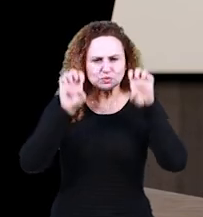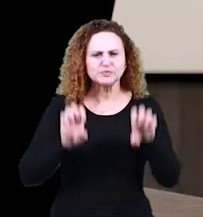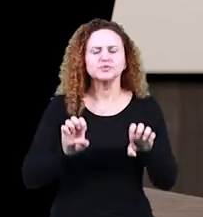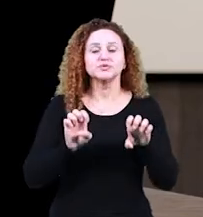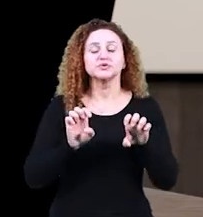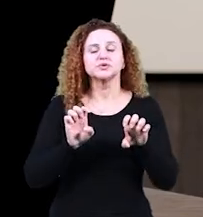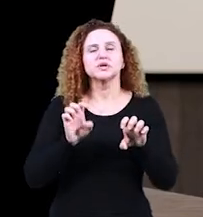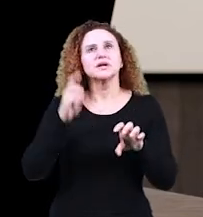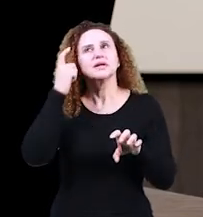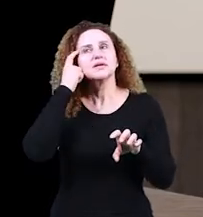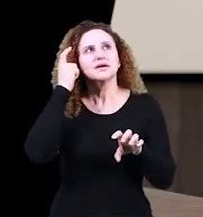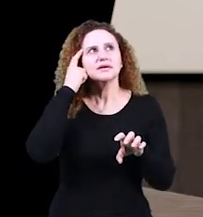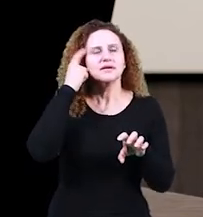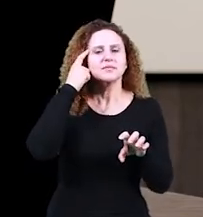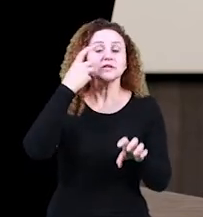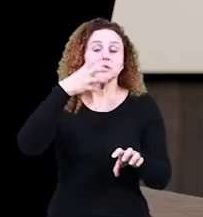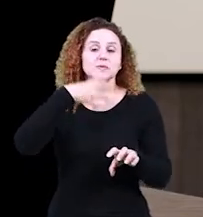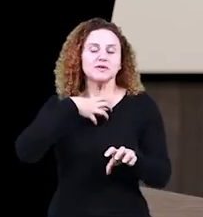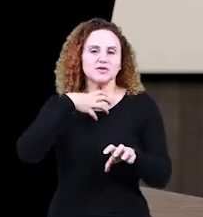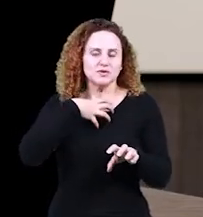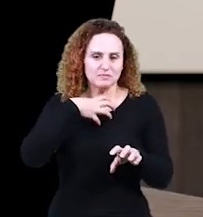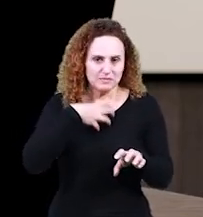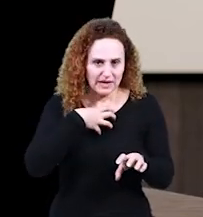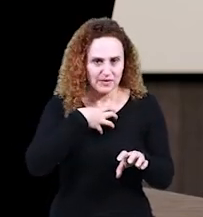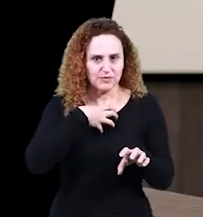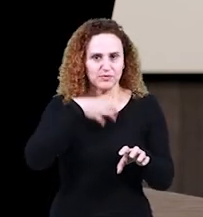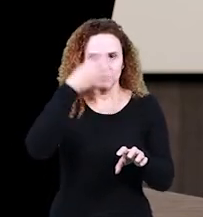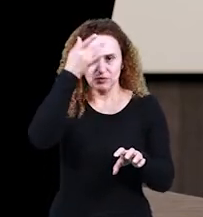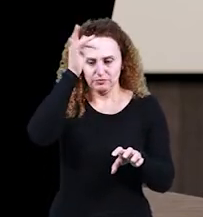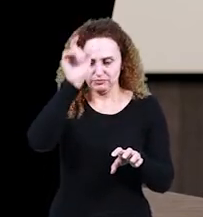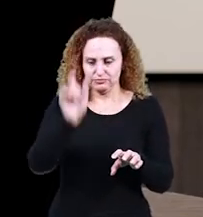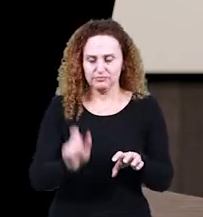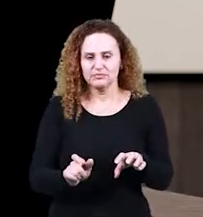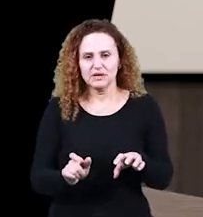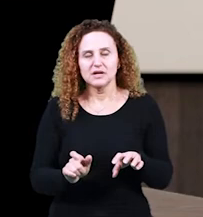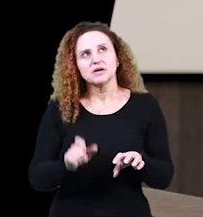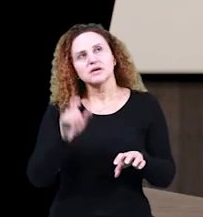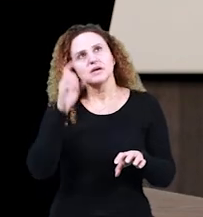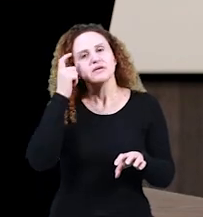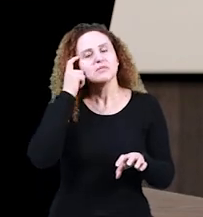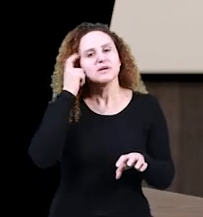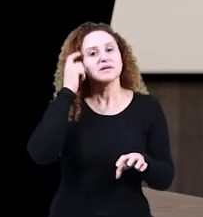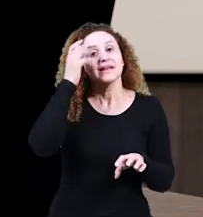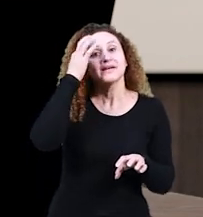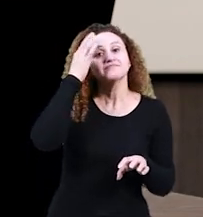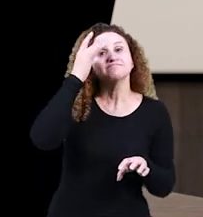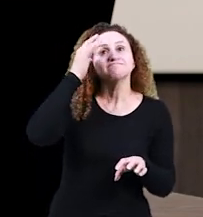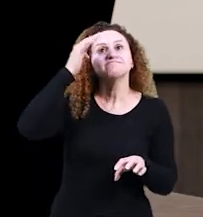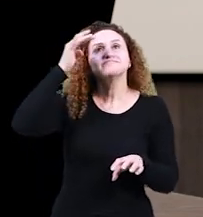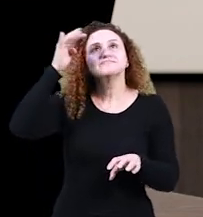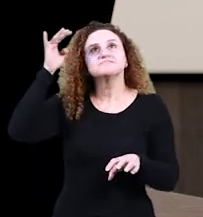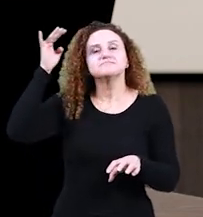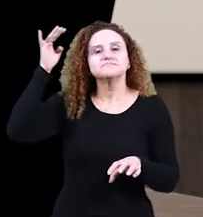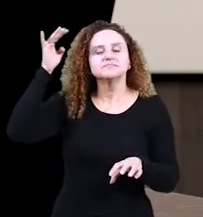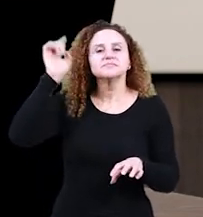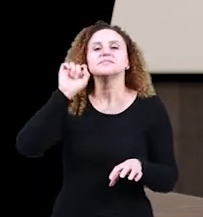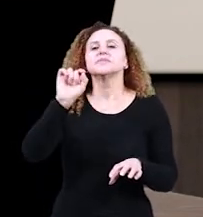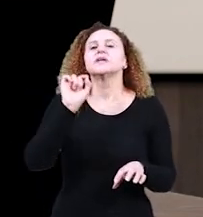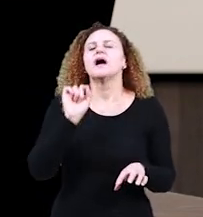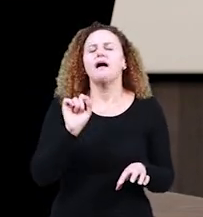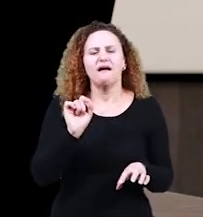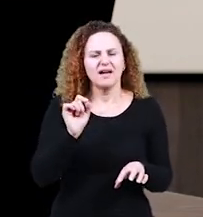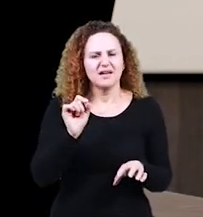então ele vai pensar na intuição do falante e vai levar em consideração a criatividade segundo ele então